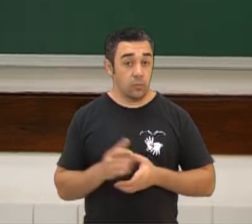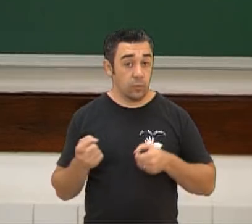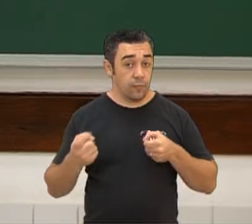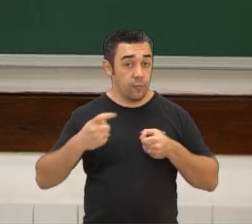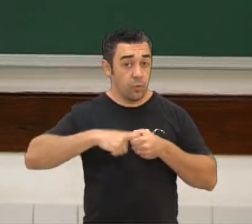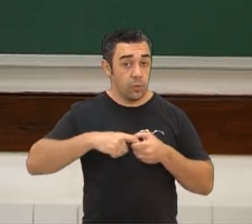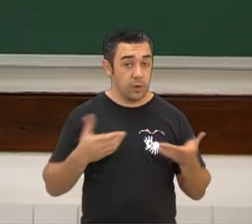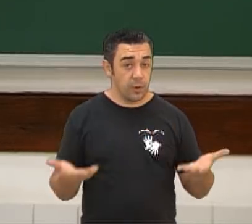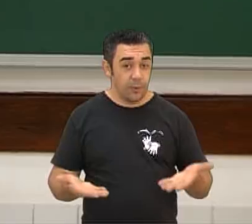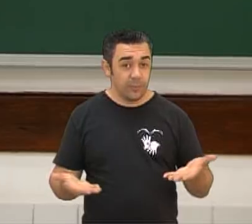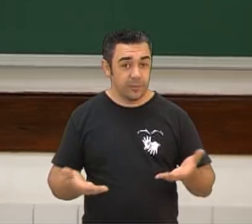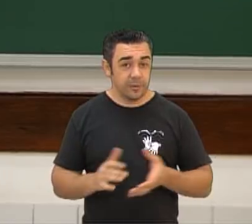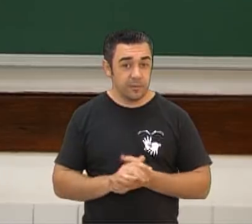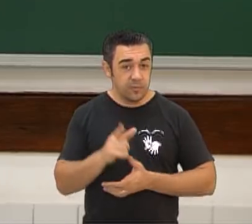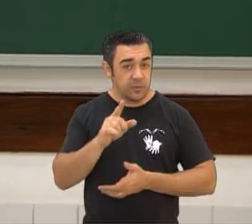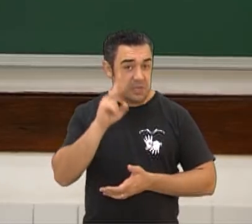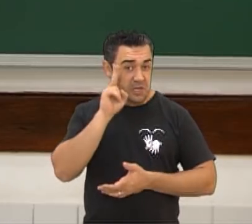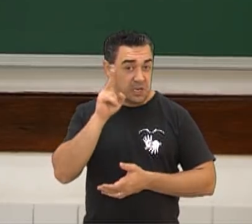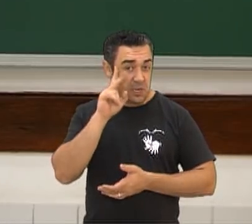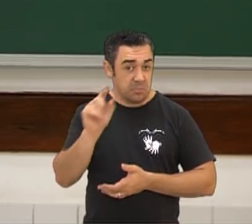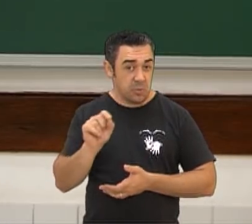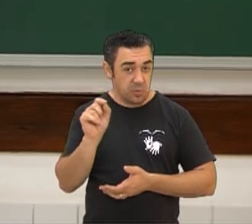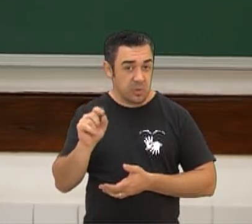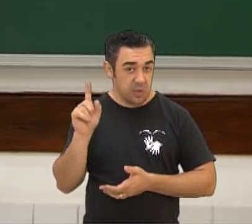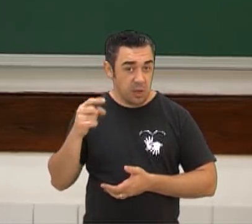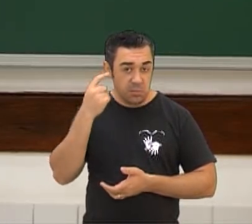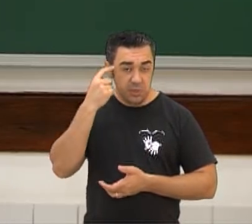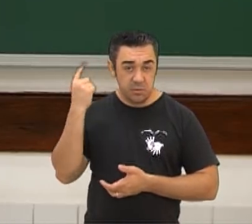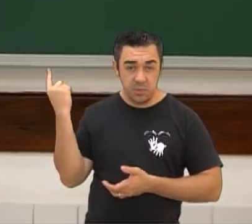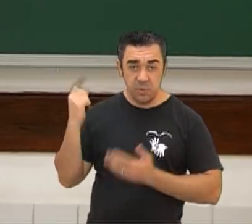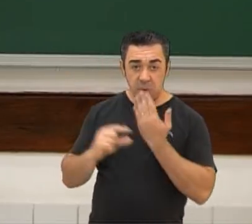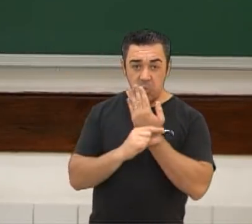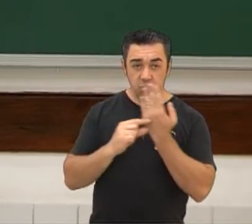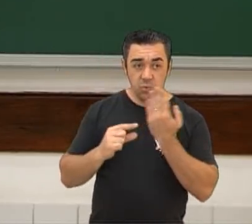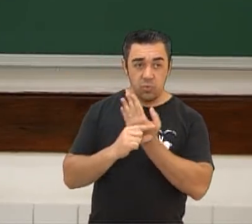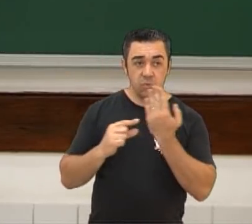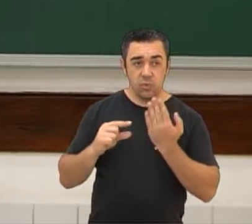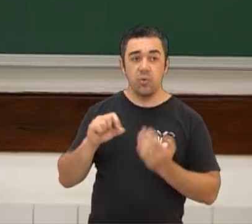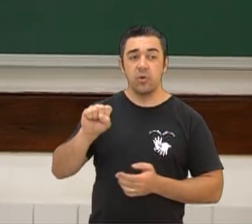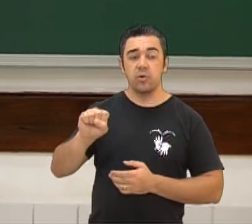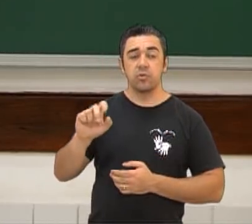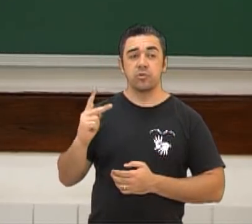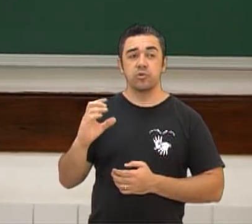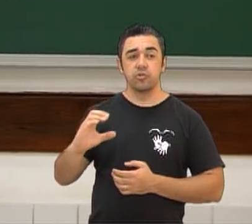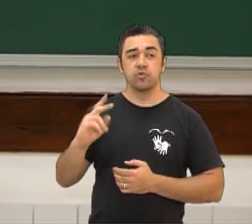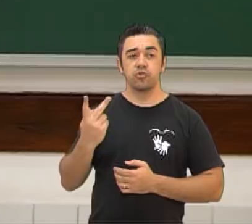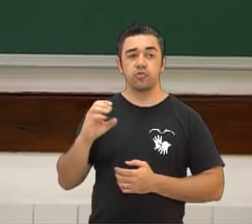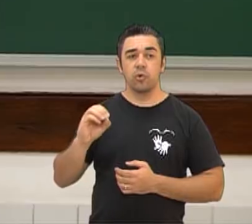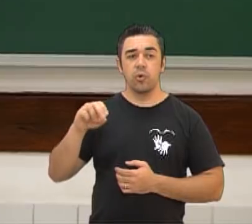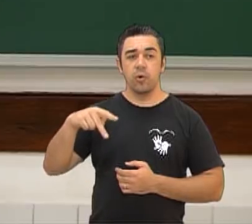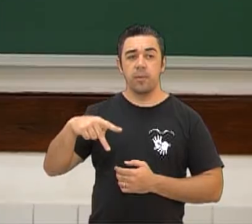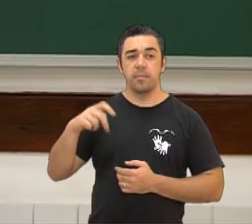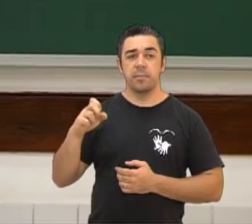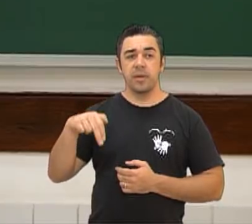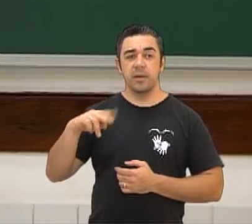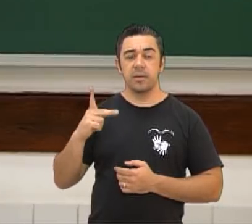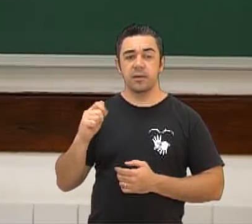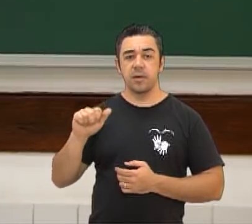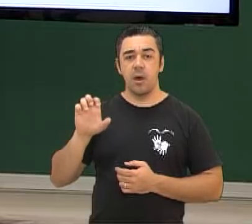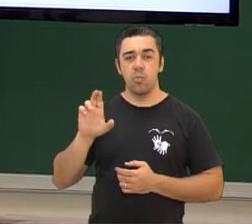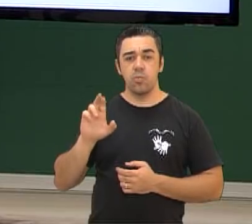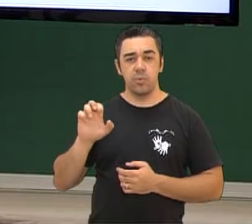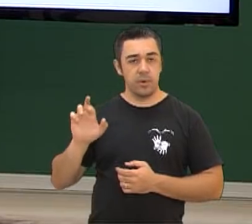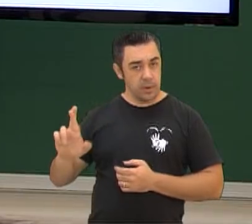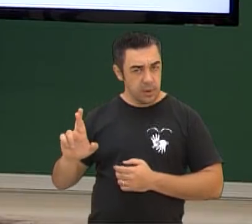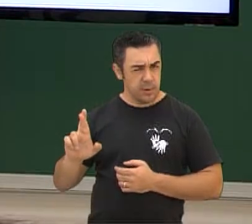Voltando aqui então, pessoal, conseguiu relembrar algumas coisinhas sobre o pensamento de Schopenhauer? Vamos aqui colocar alguns pontos principais da filosofia dele, perfeito?